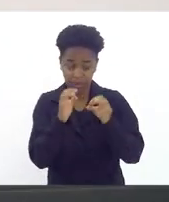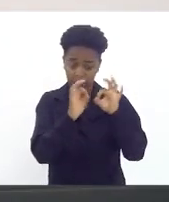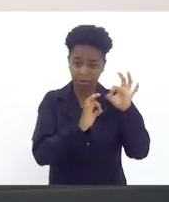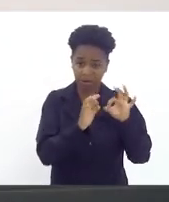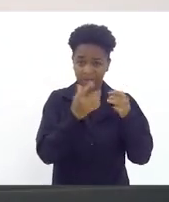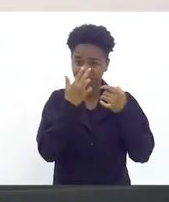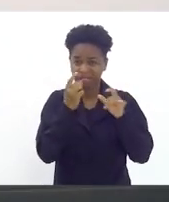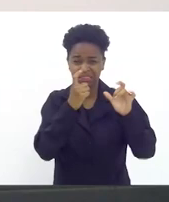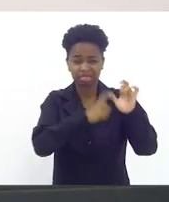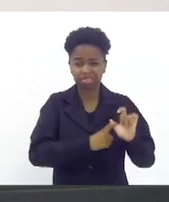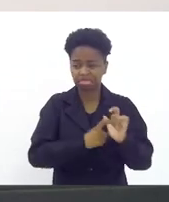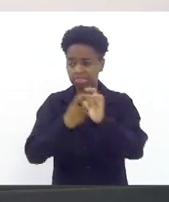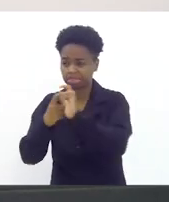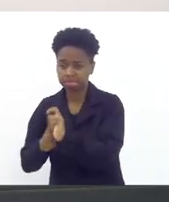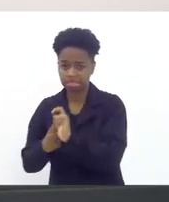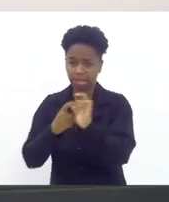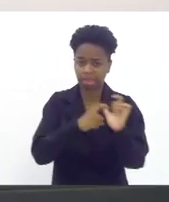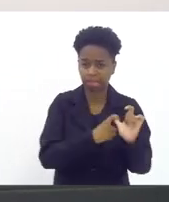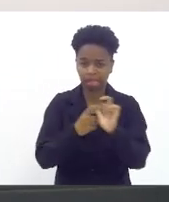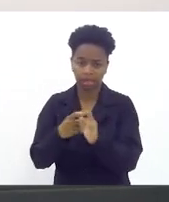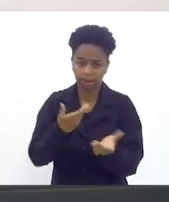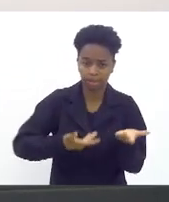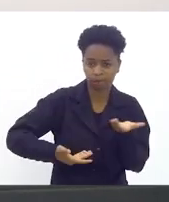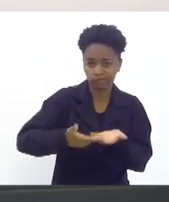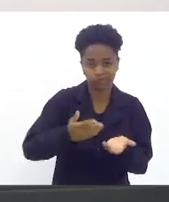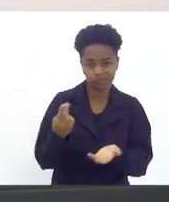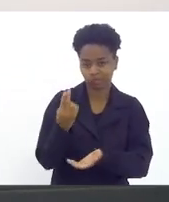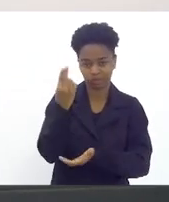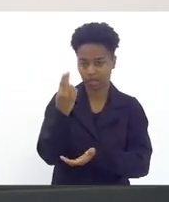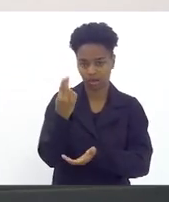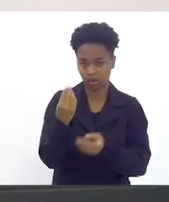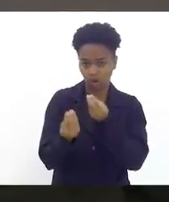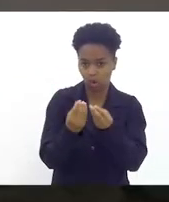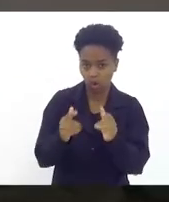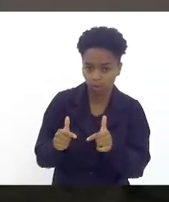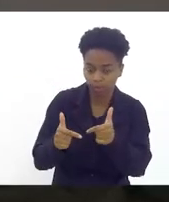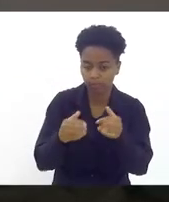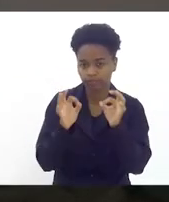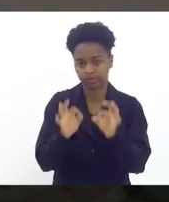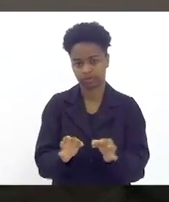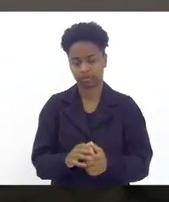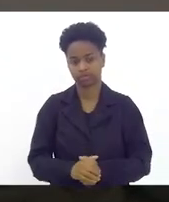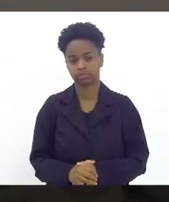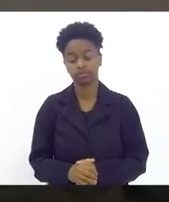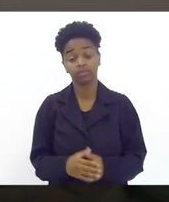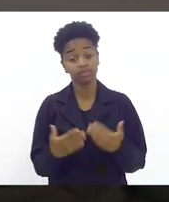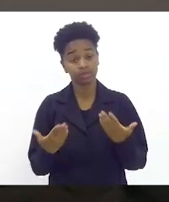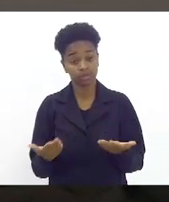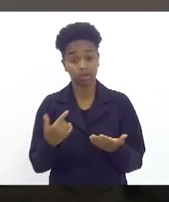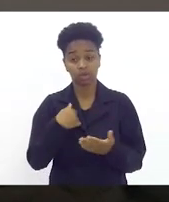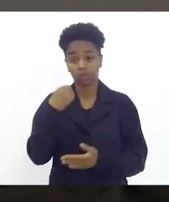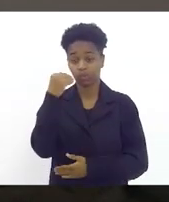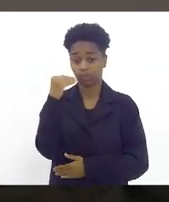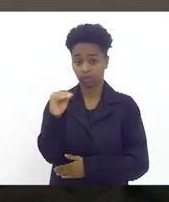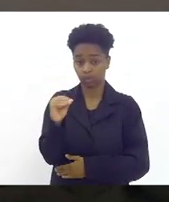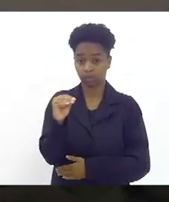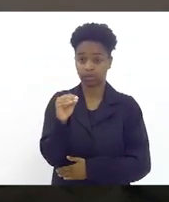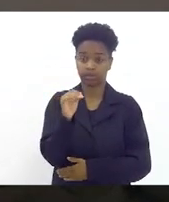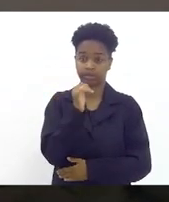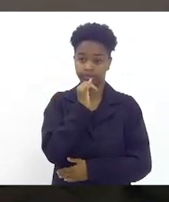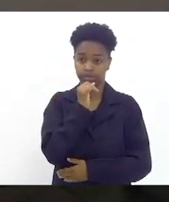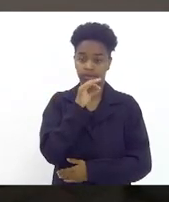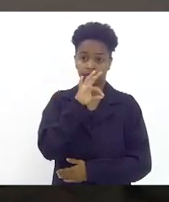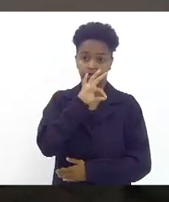delimitar como que eles vão de fato sair do Papel então eu coloquei aí é remuneração